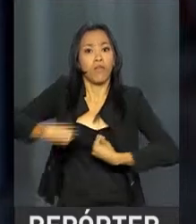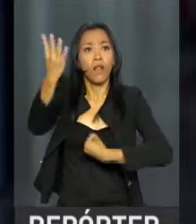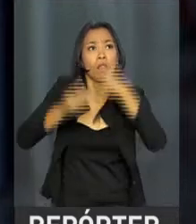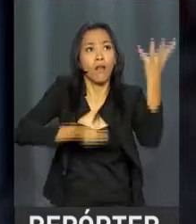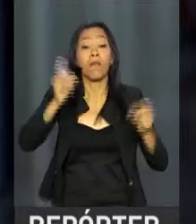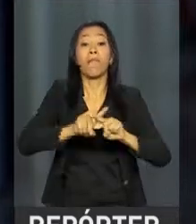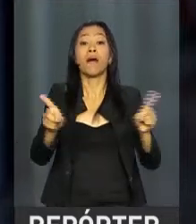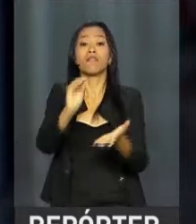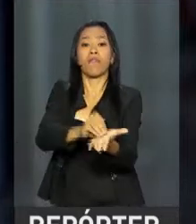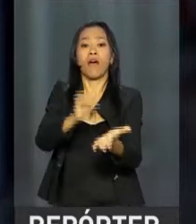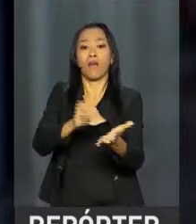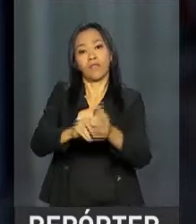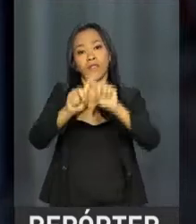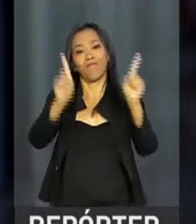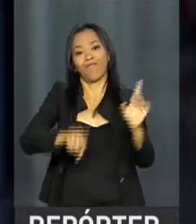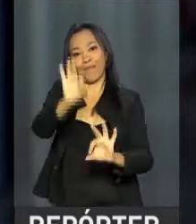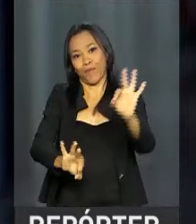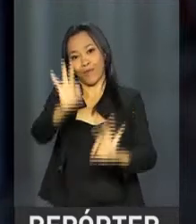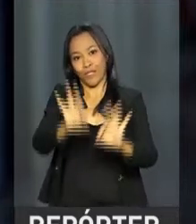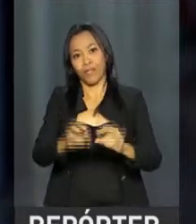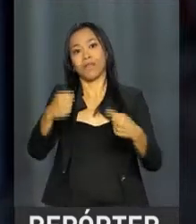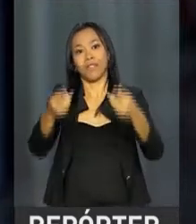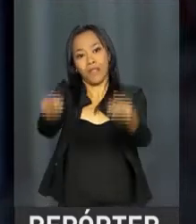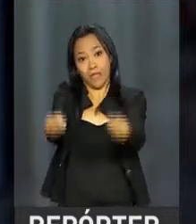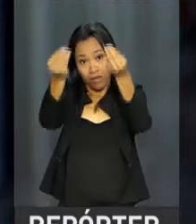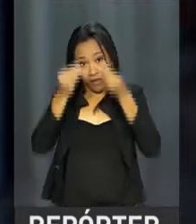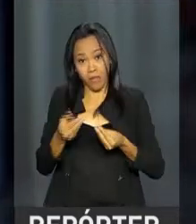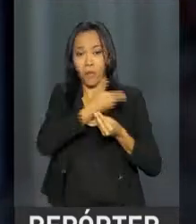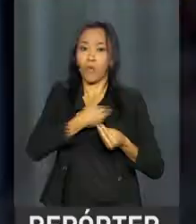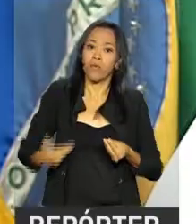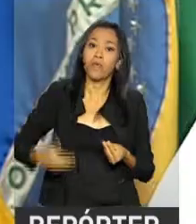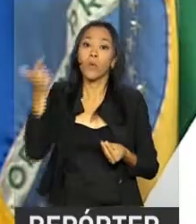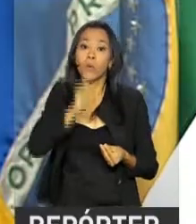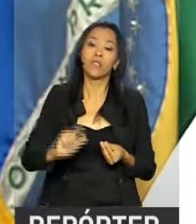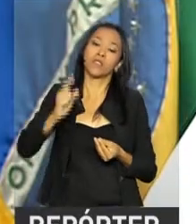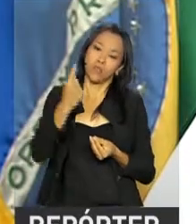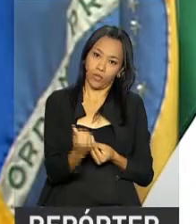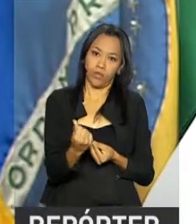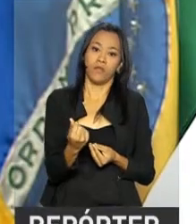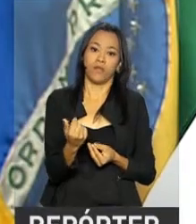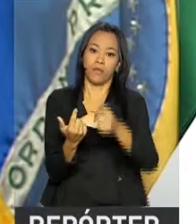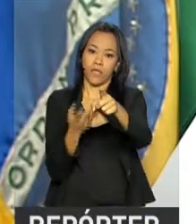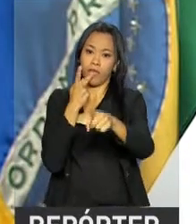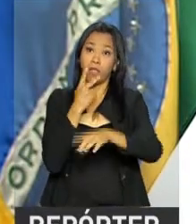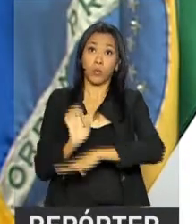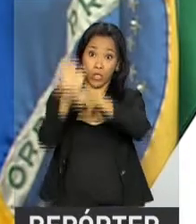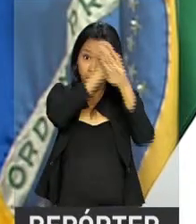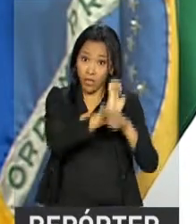de projetos que os estados deveriam encaminhar ao governo para ter acesso ao dinheiro. O estado tem que ter um projeto para gastar o